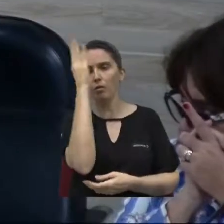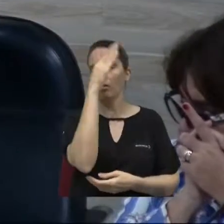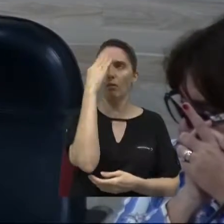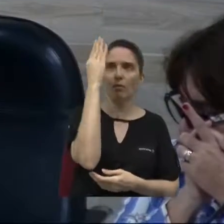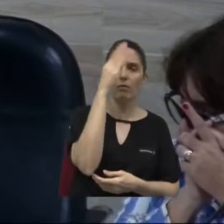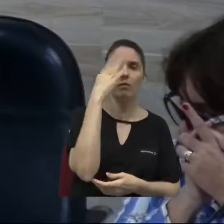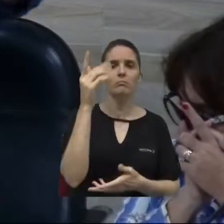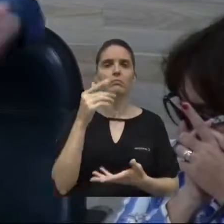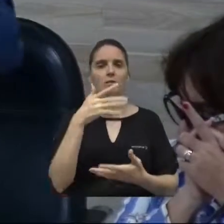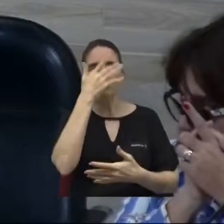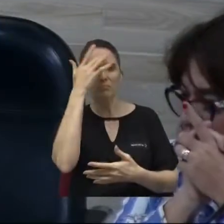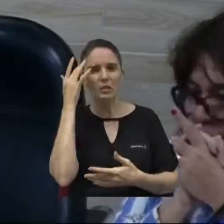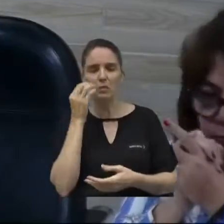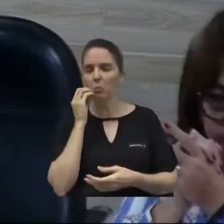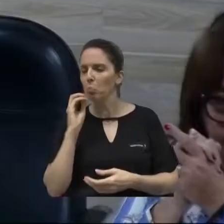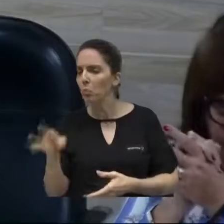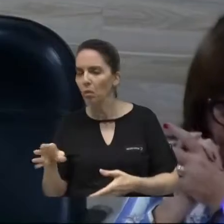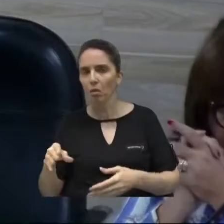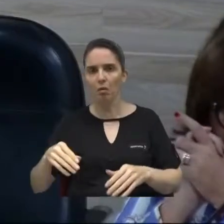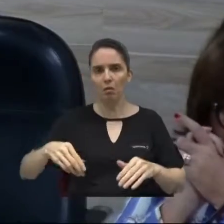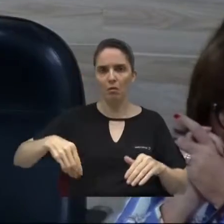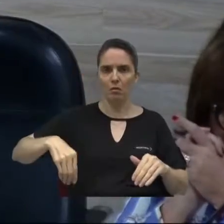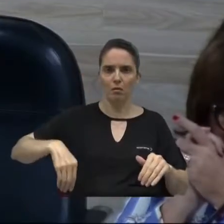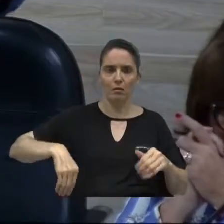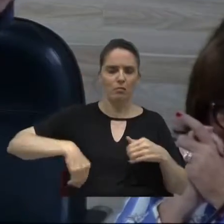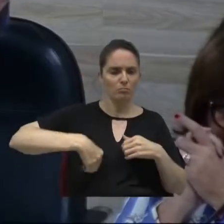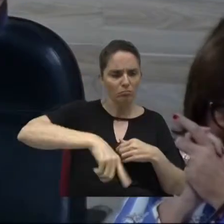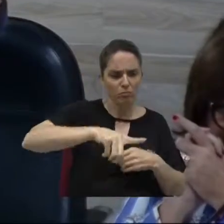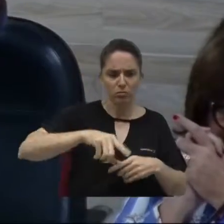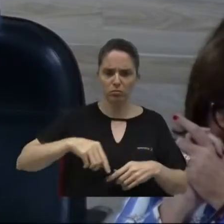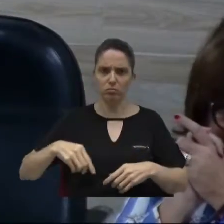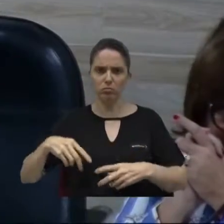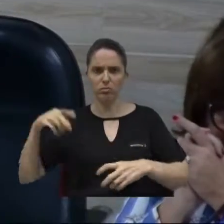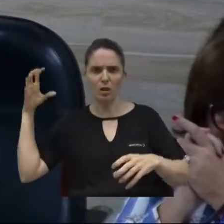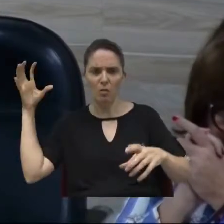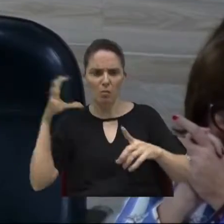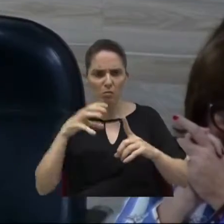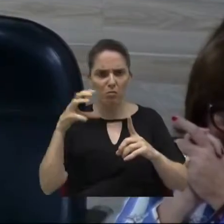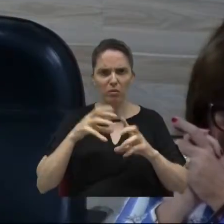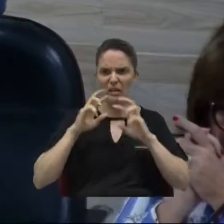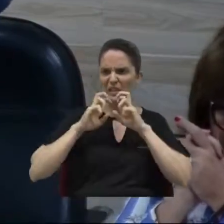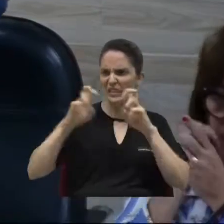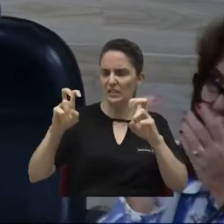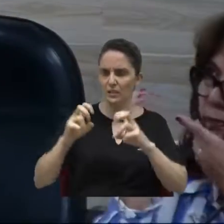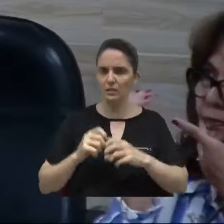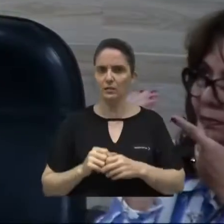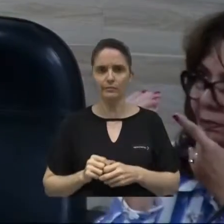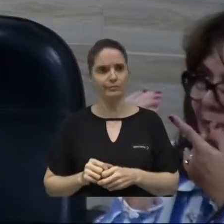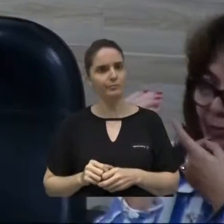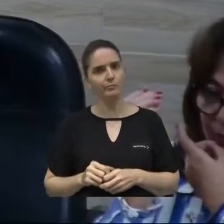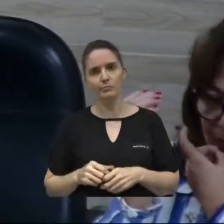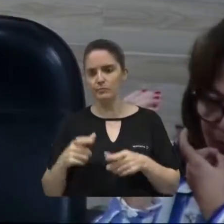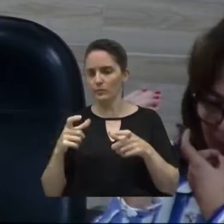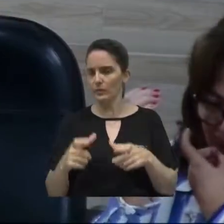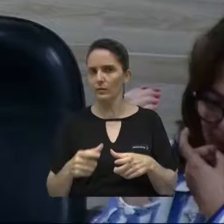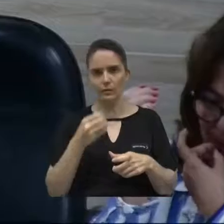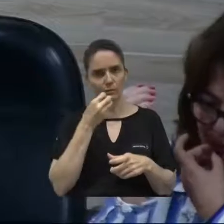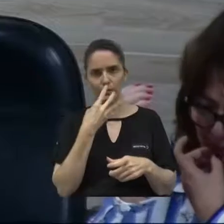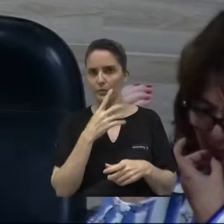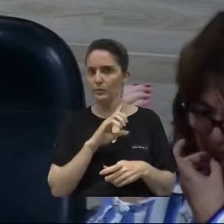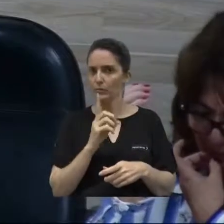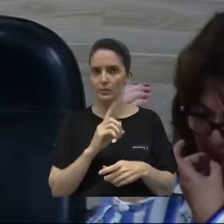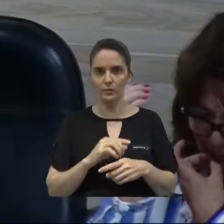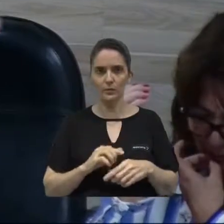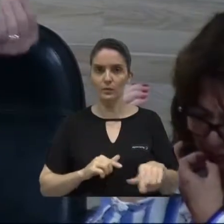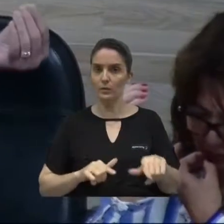saco de gente cuspindo, chutando e quebrando o hospital, fazendo ameaça, não é local. Eu costumo dizer que o trabalho tem